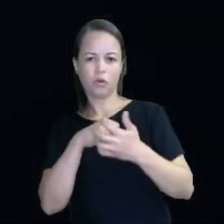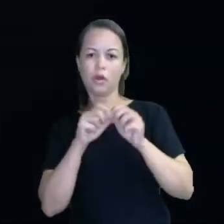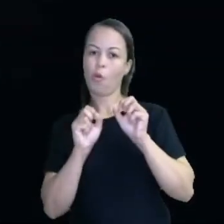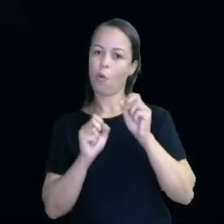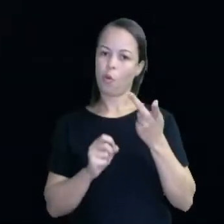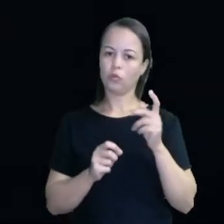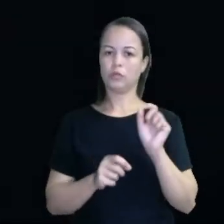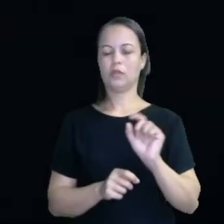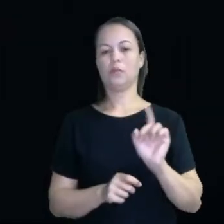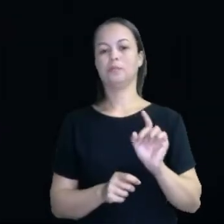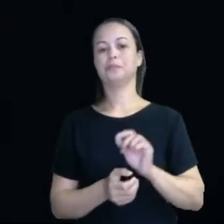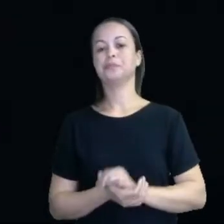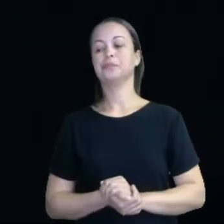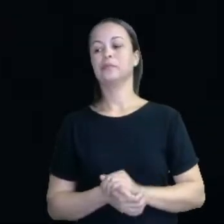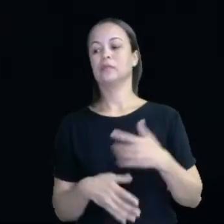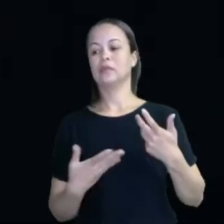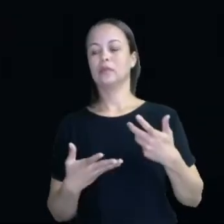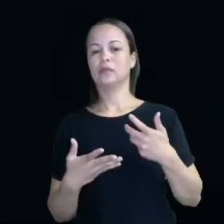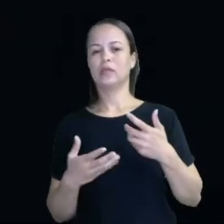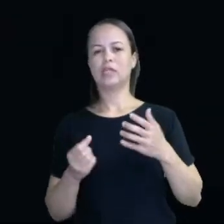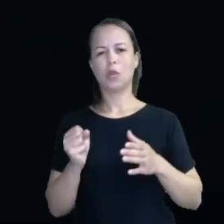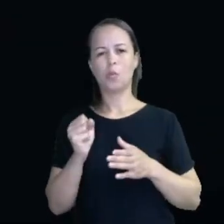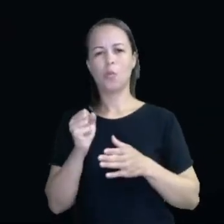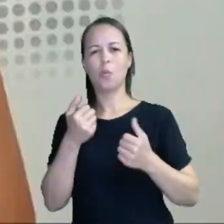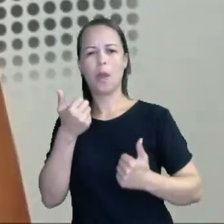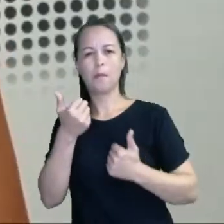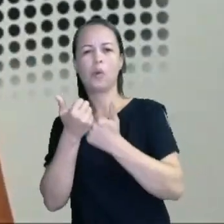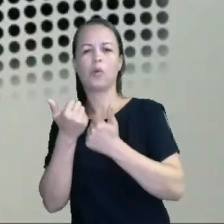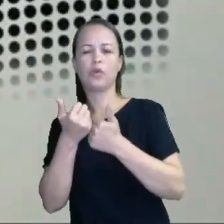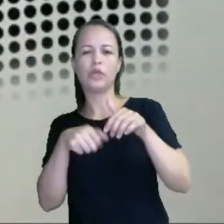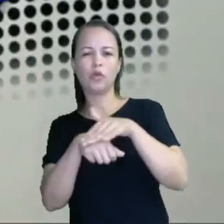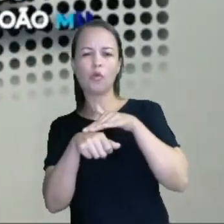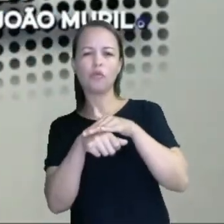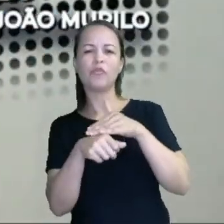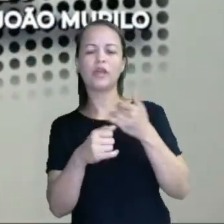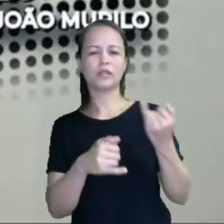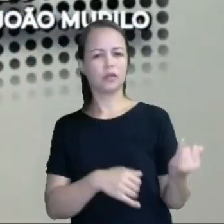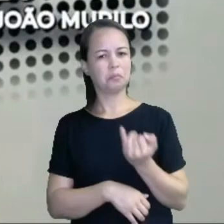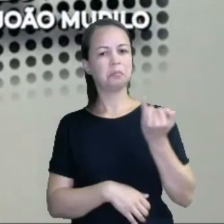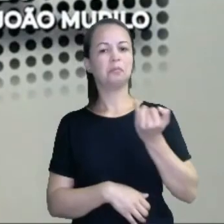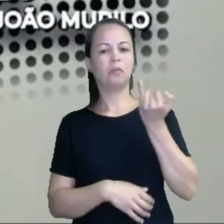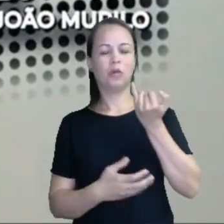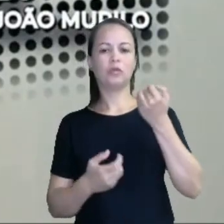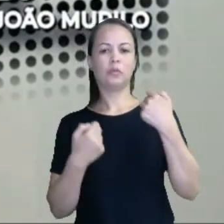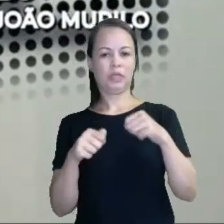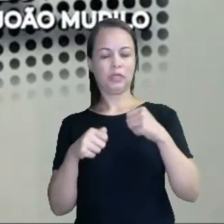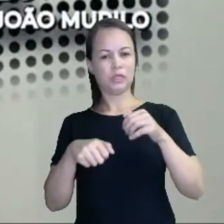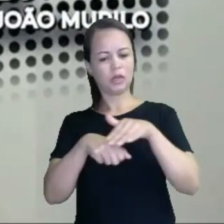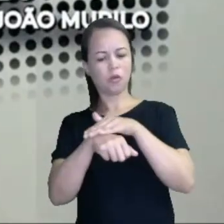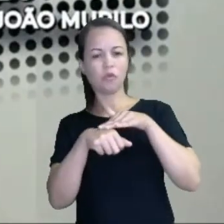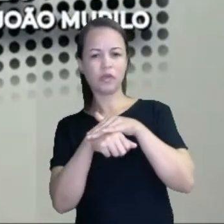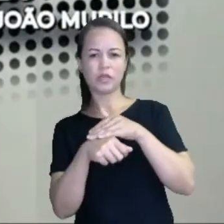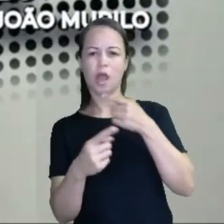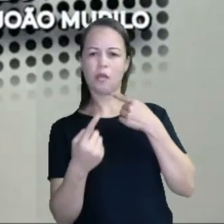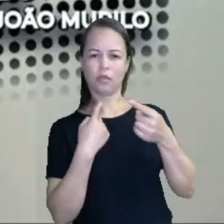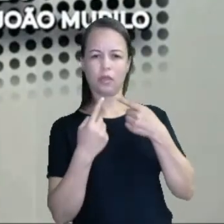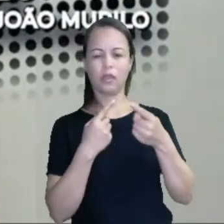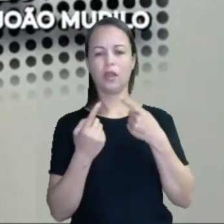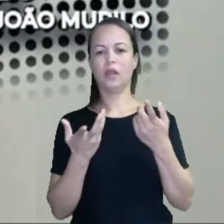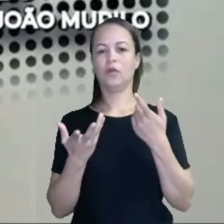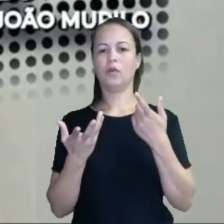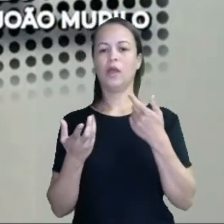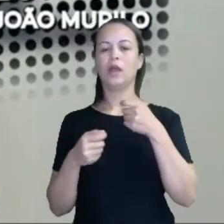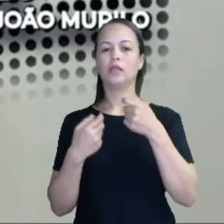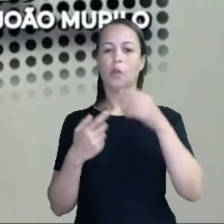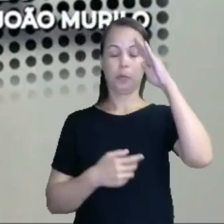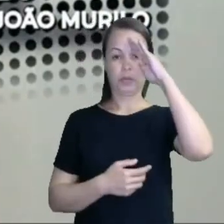Com a mudança da prefeitura, a gente tem tido um apoio e conversas constantes. Acho que isso é importantíssimo. A gente precisa conversar, a gente precisa dialogar, porque o que a gente